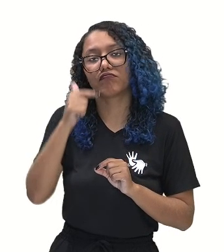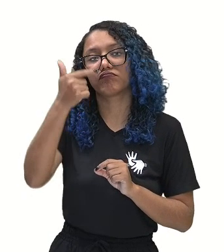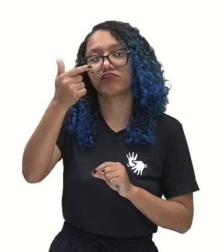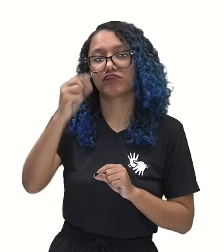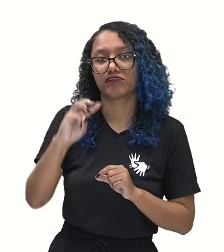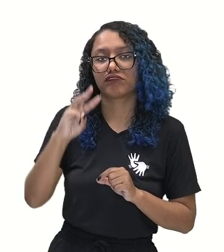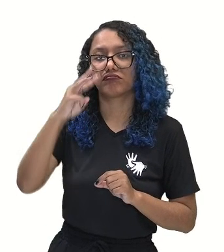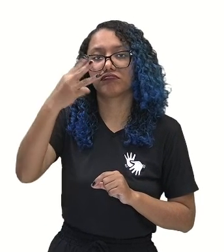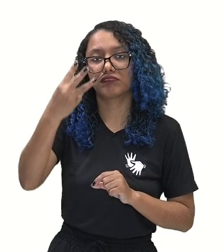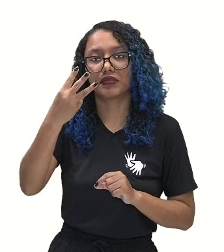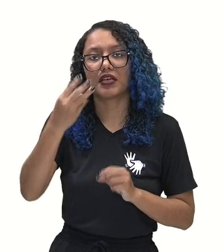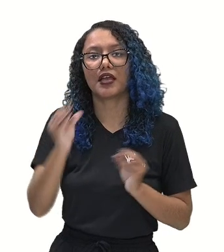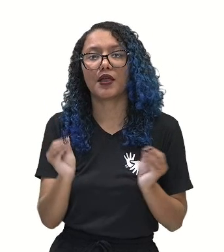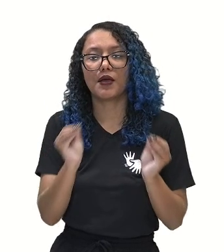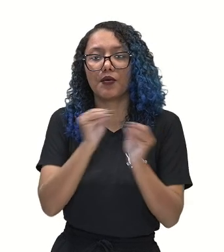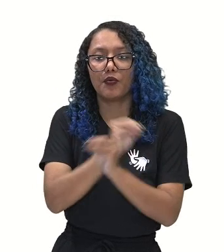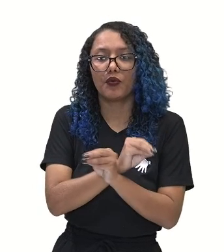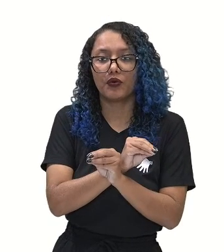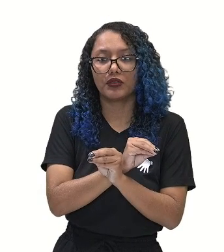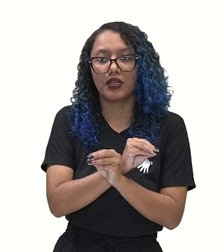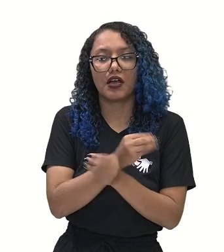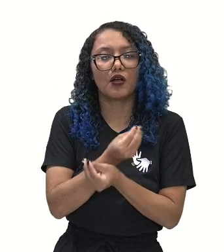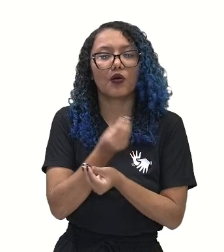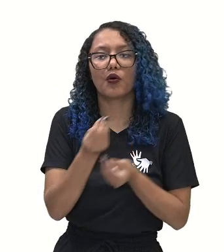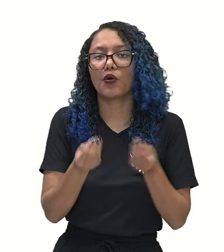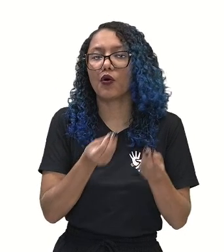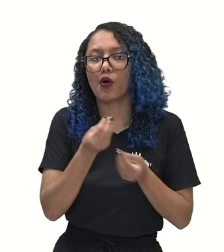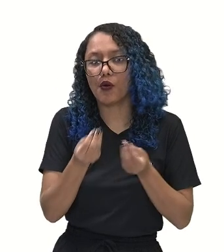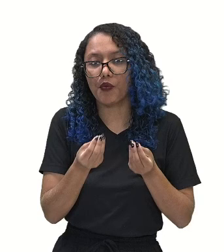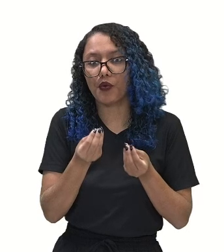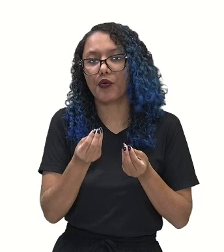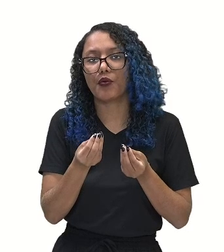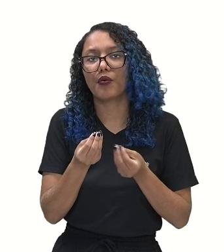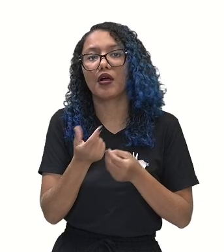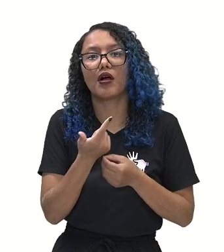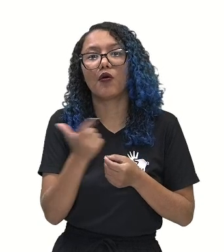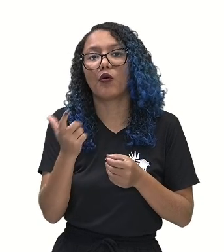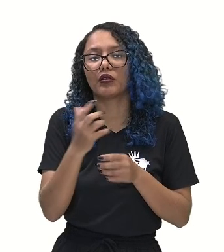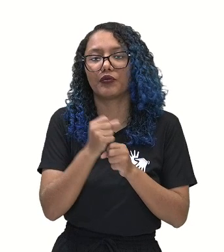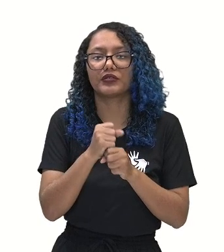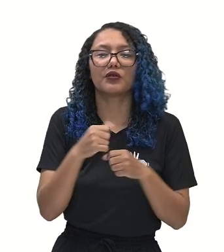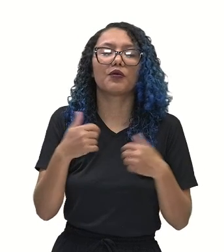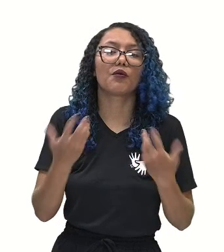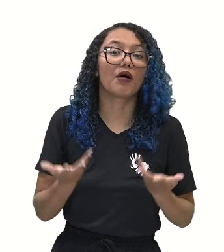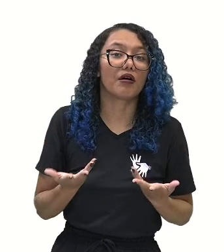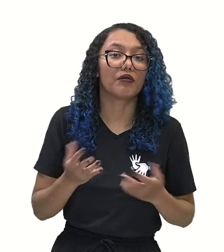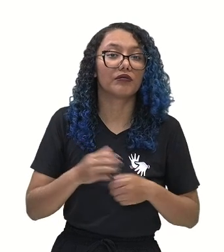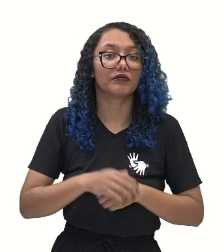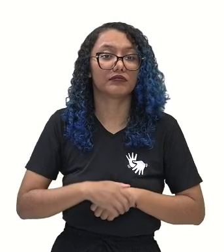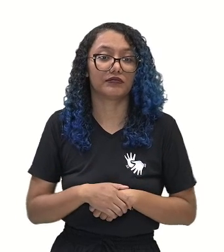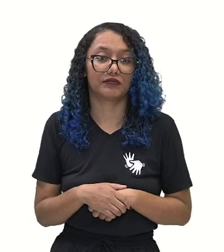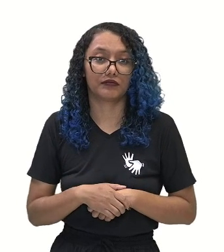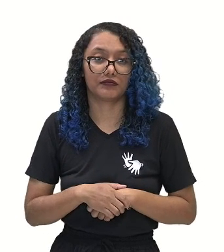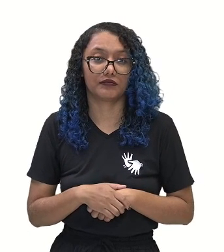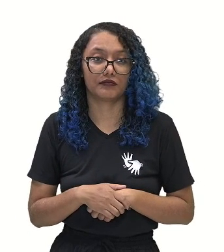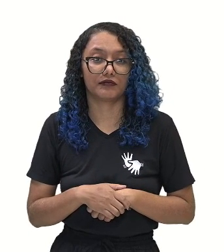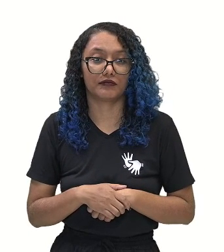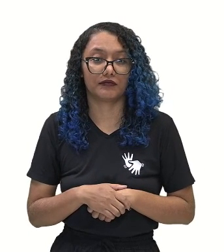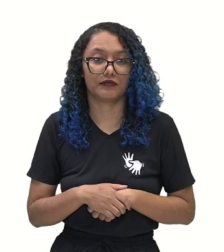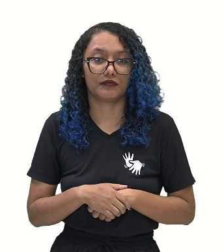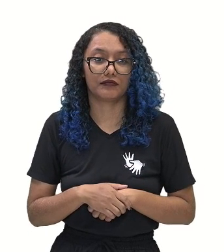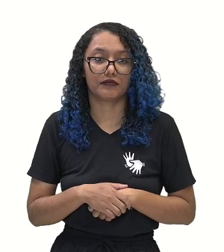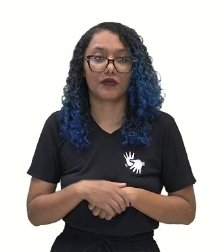ele vai passar para o outro lado com a operação inversa. E aí eu te pergunto, quem é a operação inversa